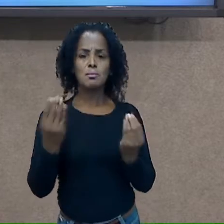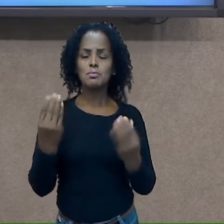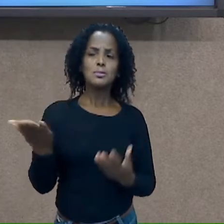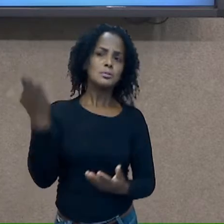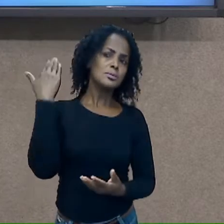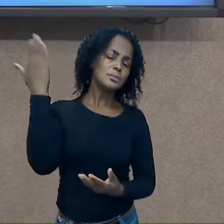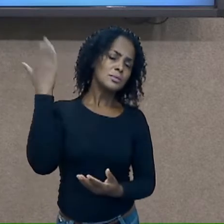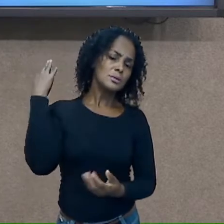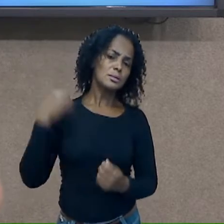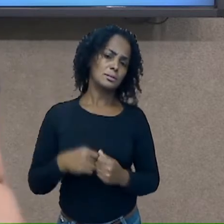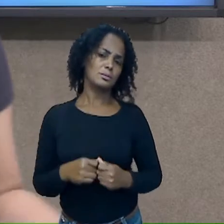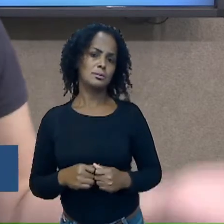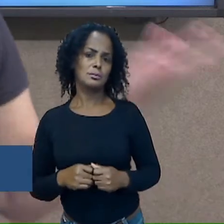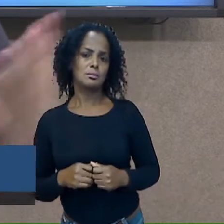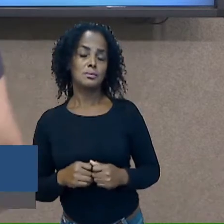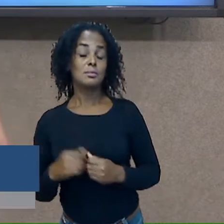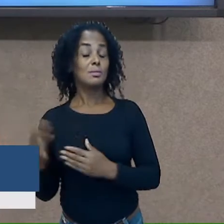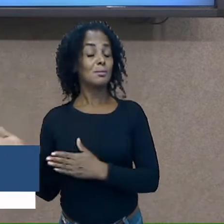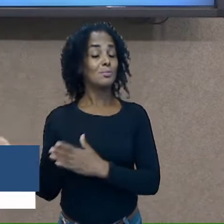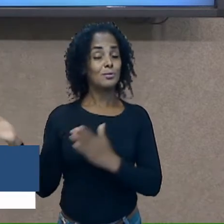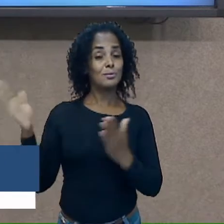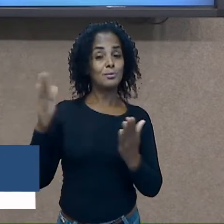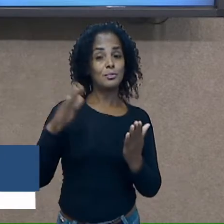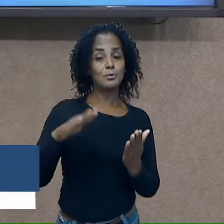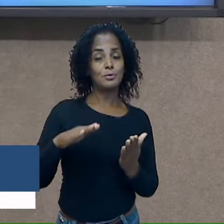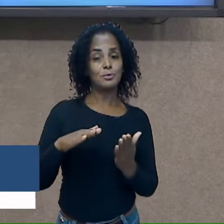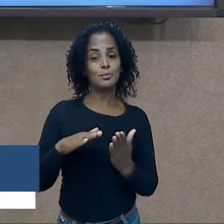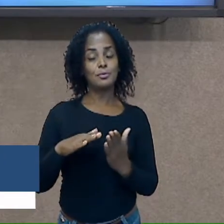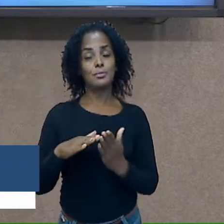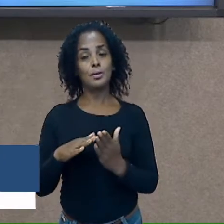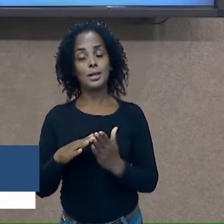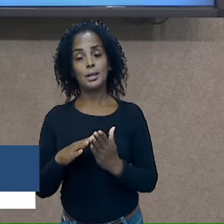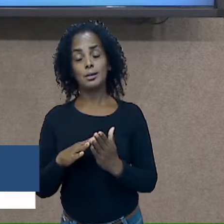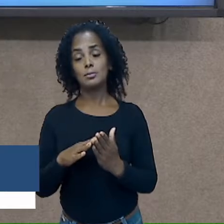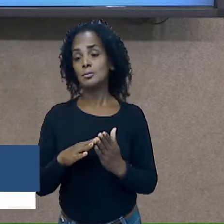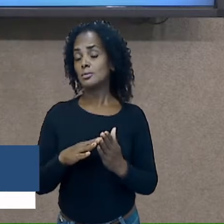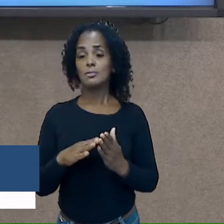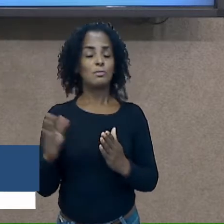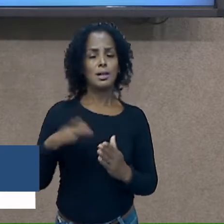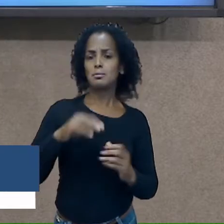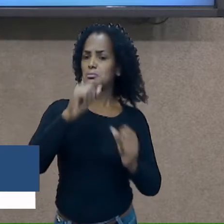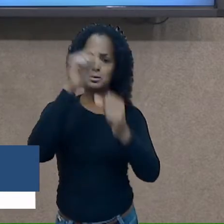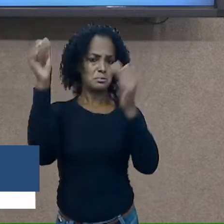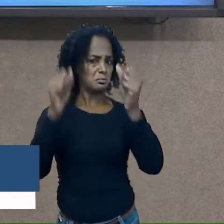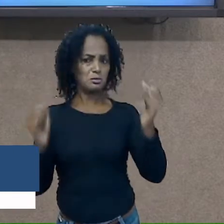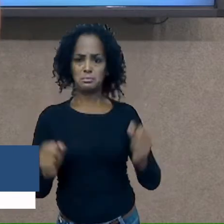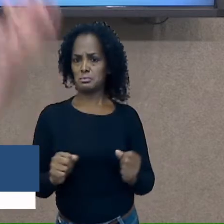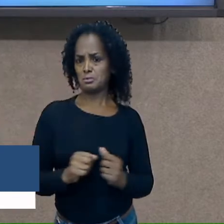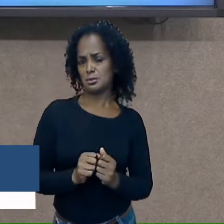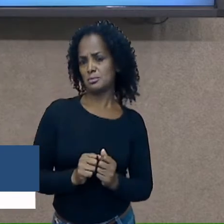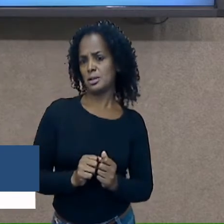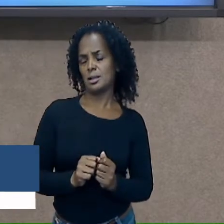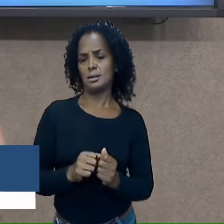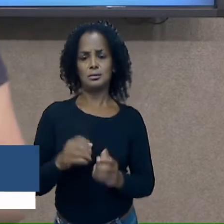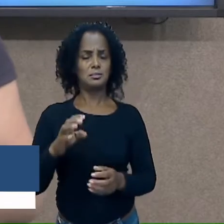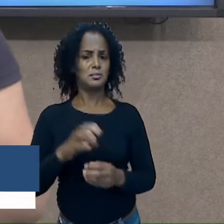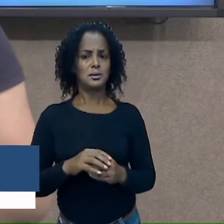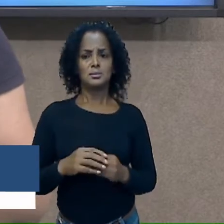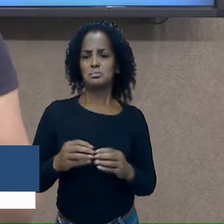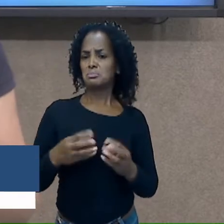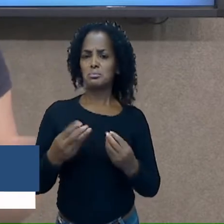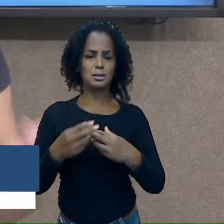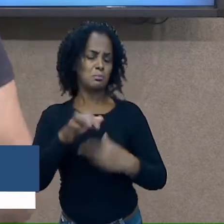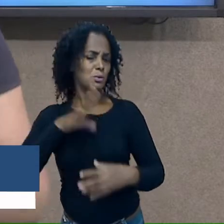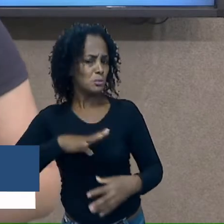que está presente e veio agregar as artes, né, as demais artes, as artes europeias, as